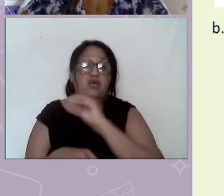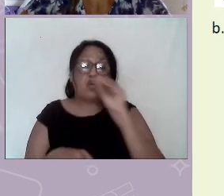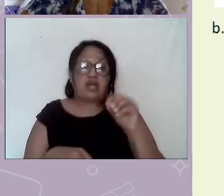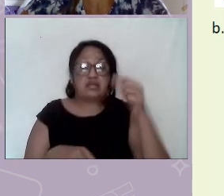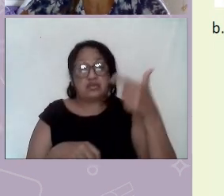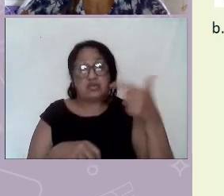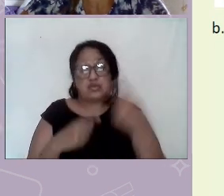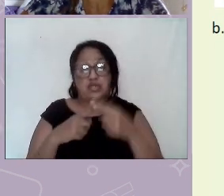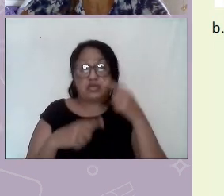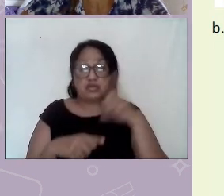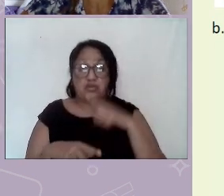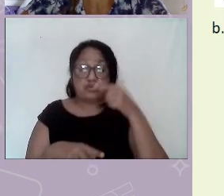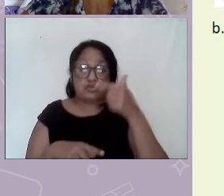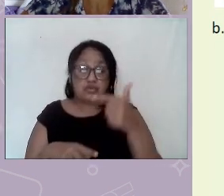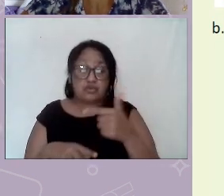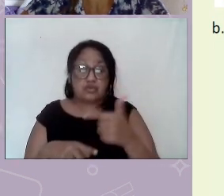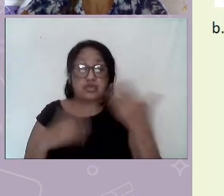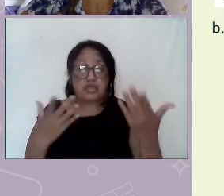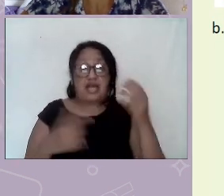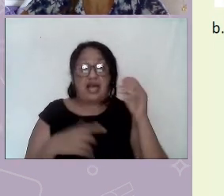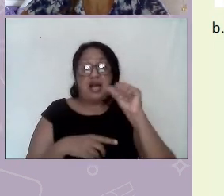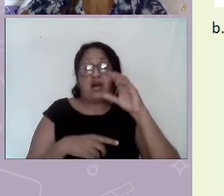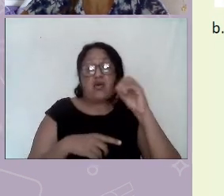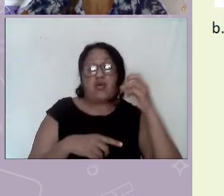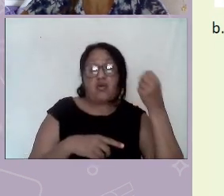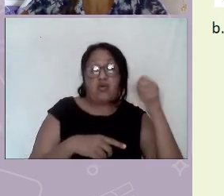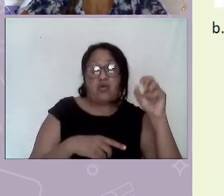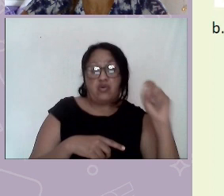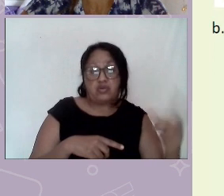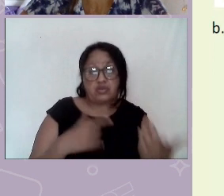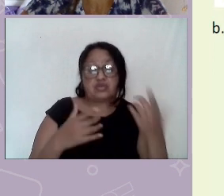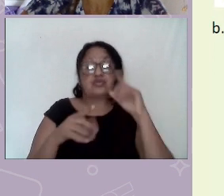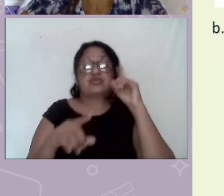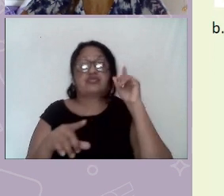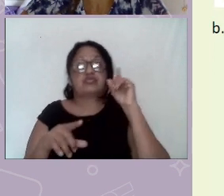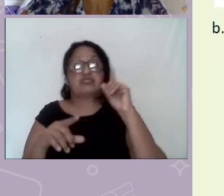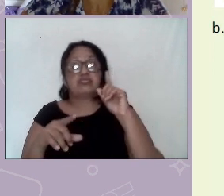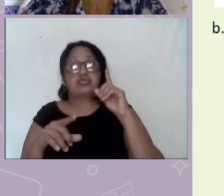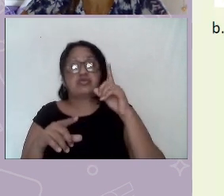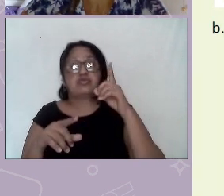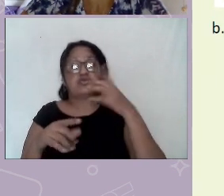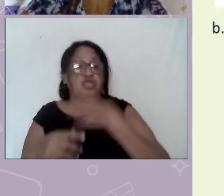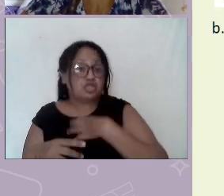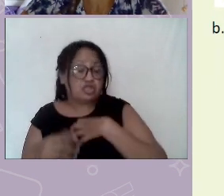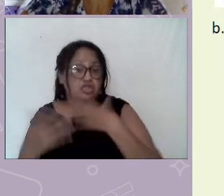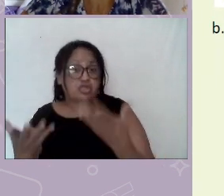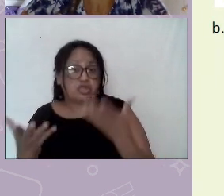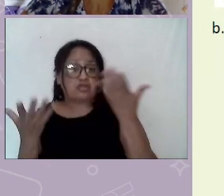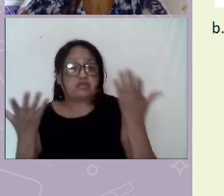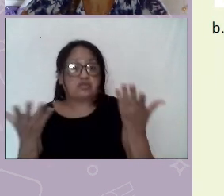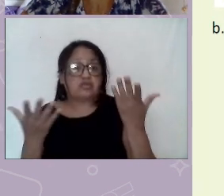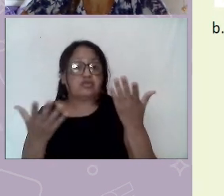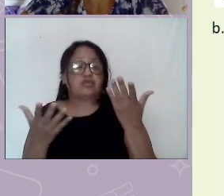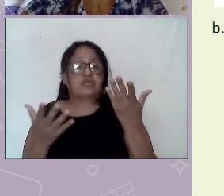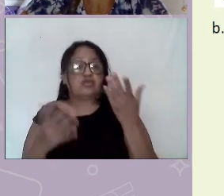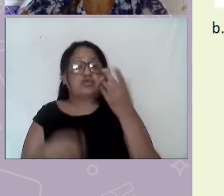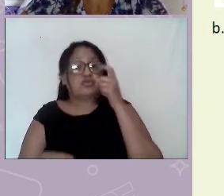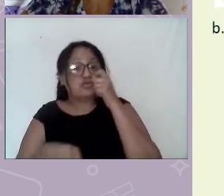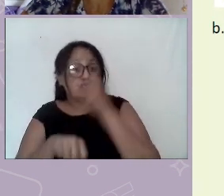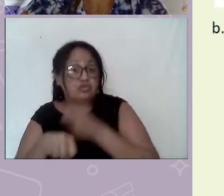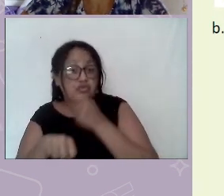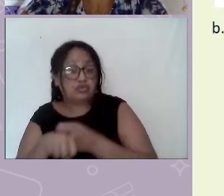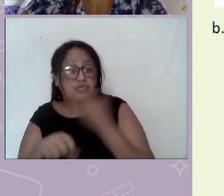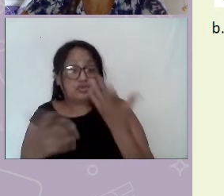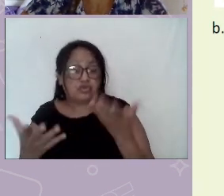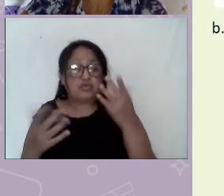no estado aquoso passando para prata no estado metálico no estado sólido tá certo também 2 na frente para